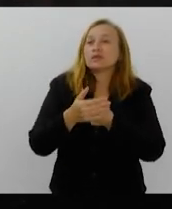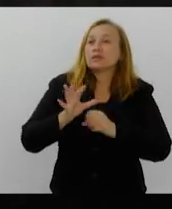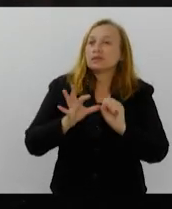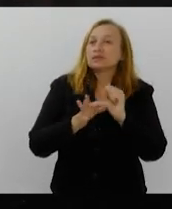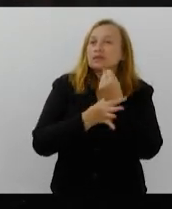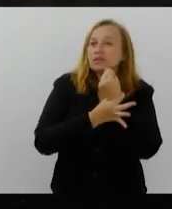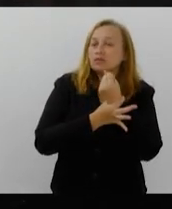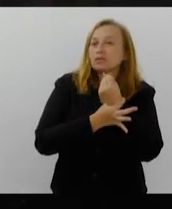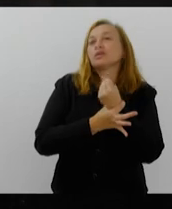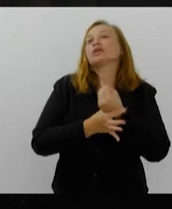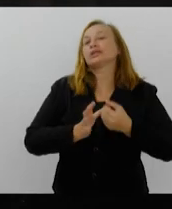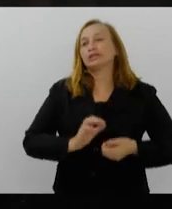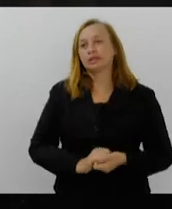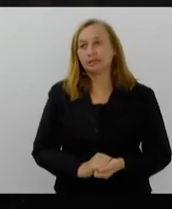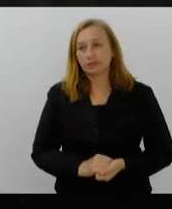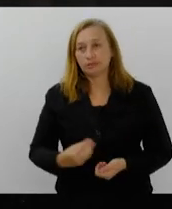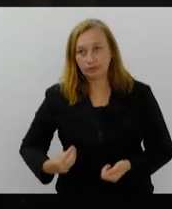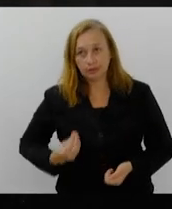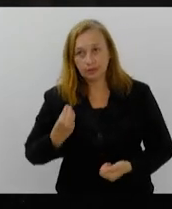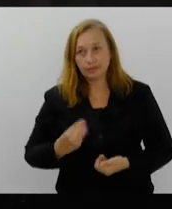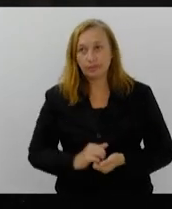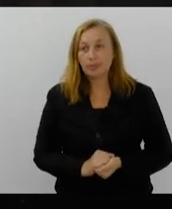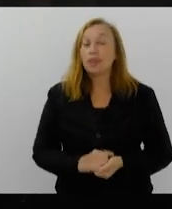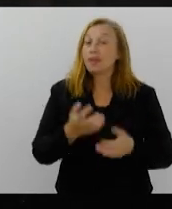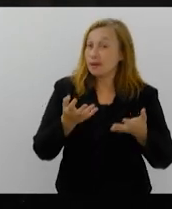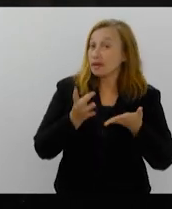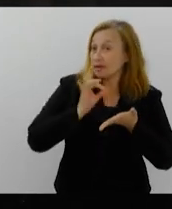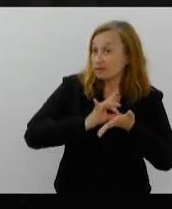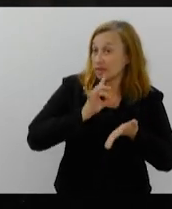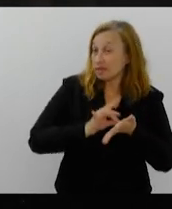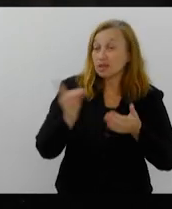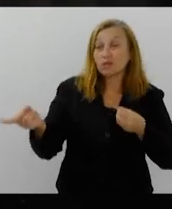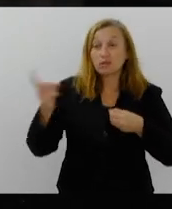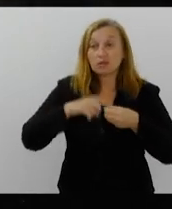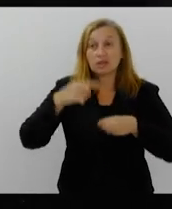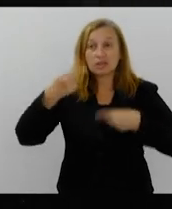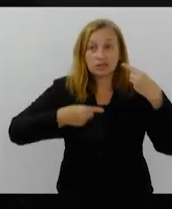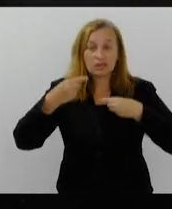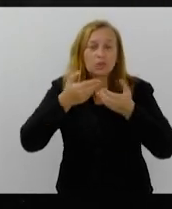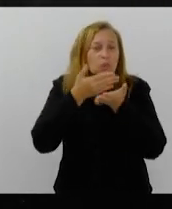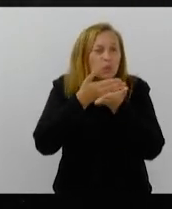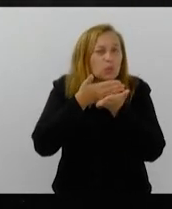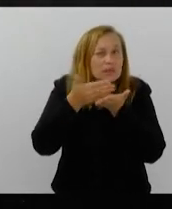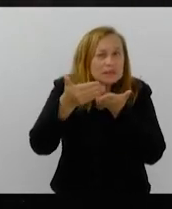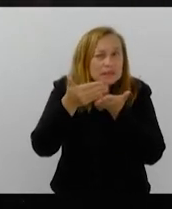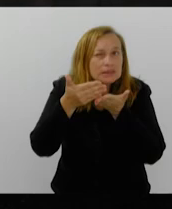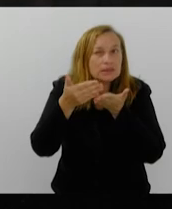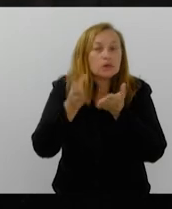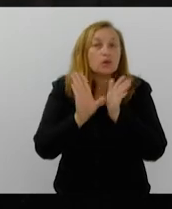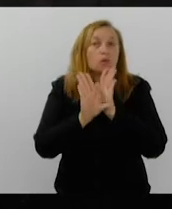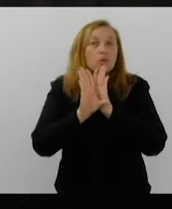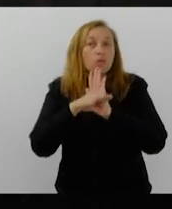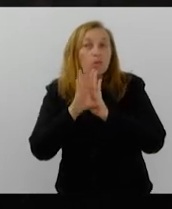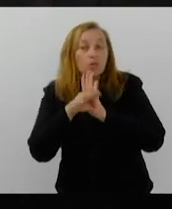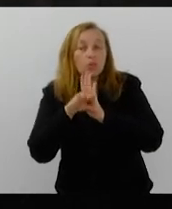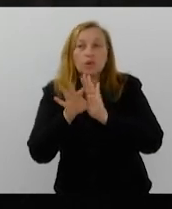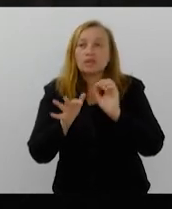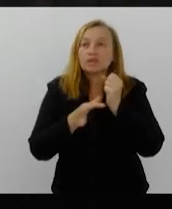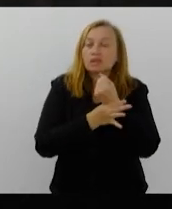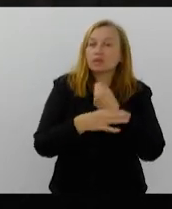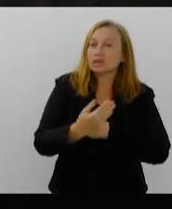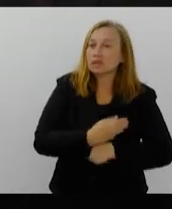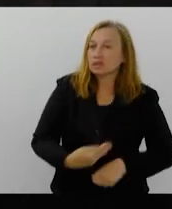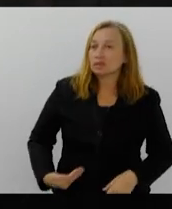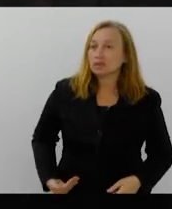garantir as suas próprias vidas. Bom, eu quero, na verdade, retomar esse debate do início. O conceito de segurança